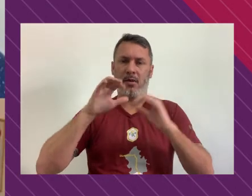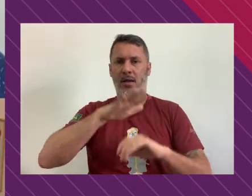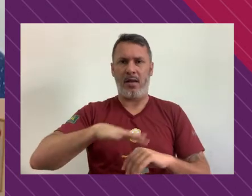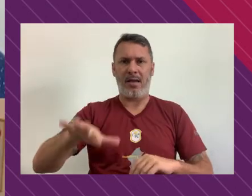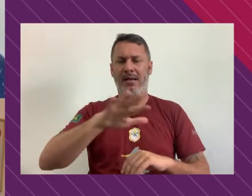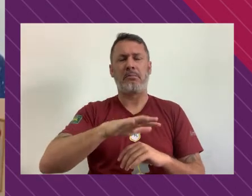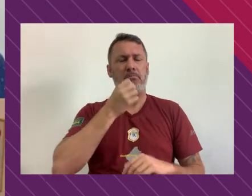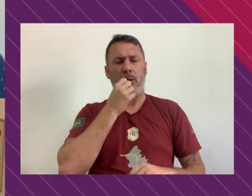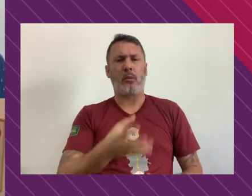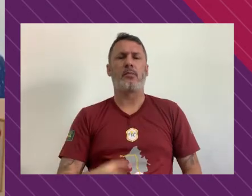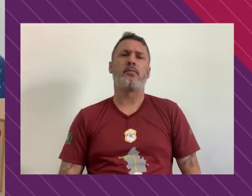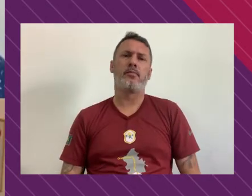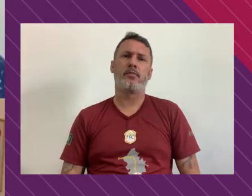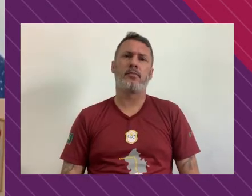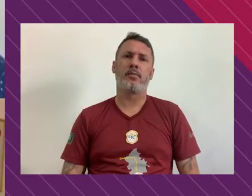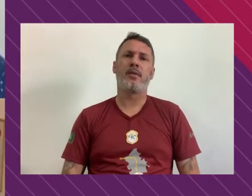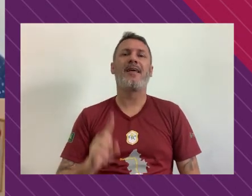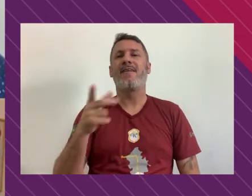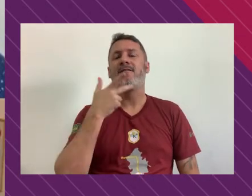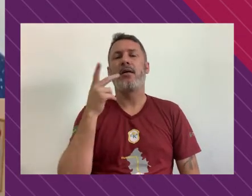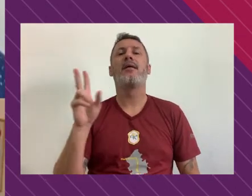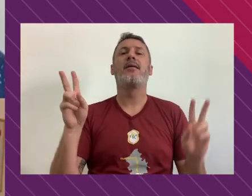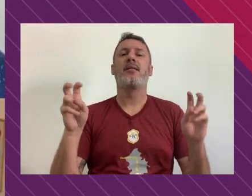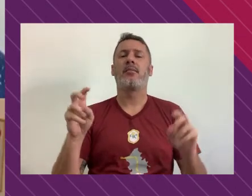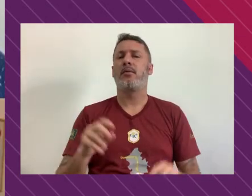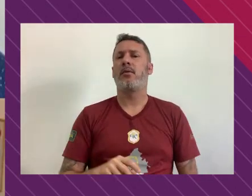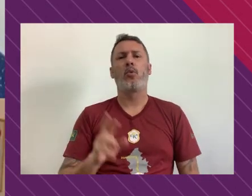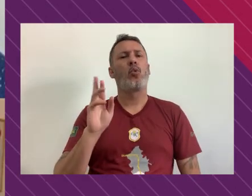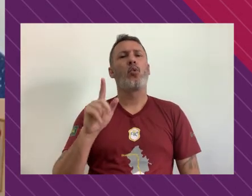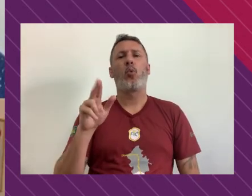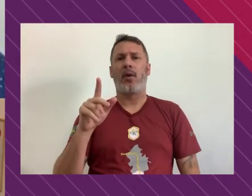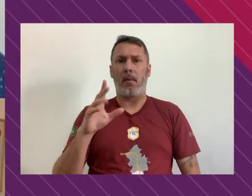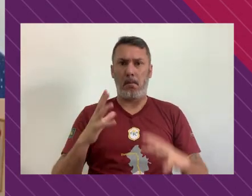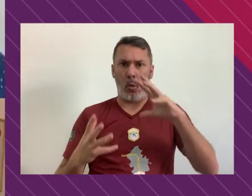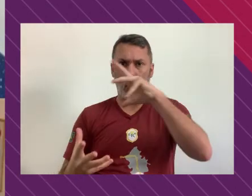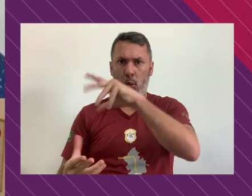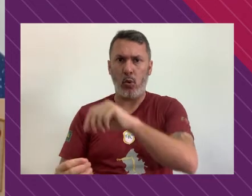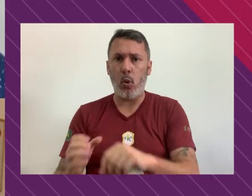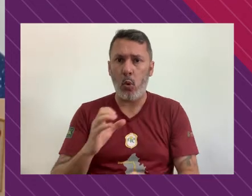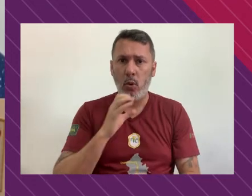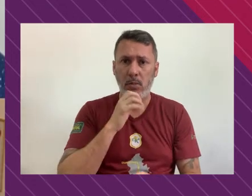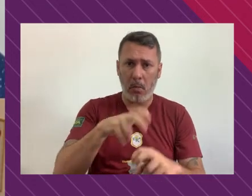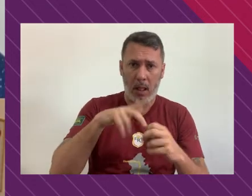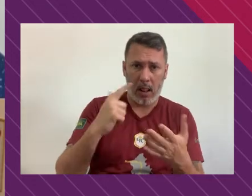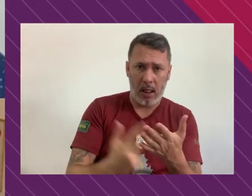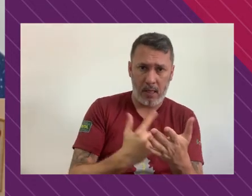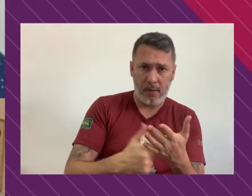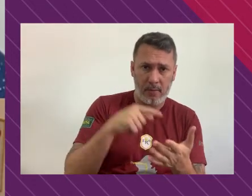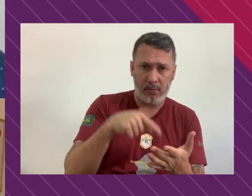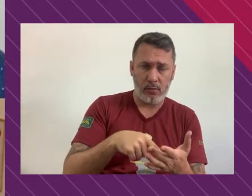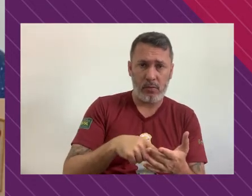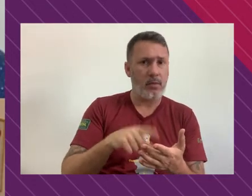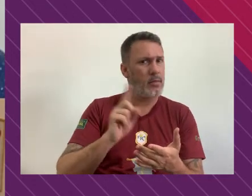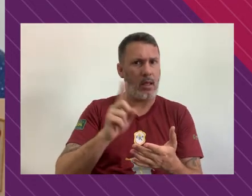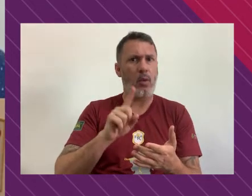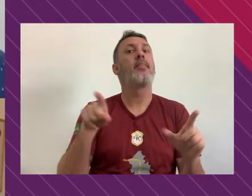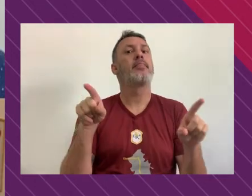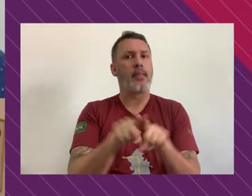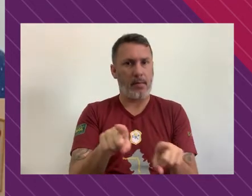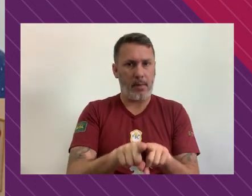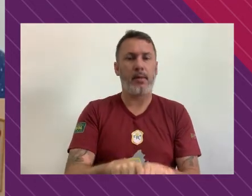quê? Porque as empresas de tecnologia, elas ainda têm um grupo de trabalho que é